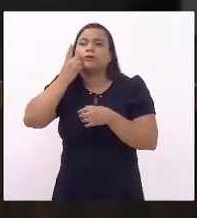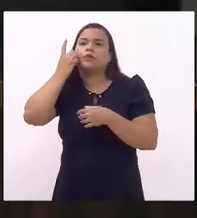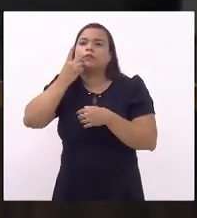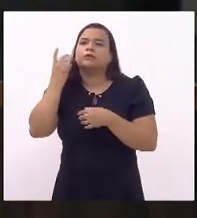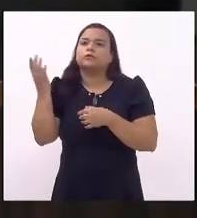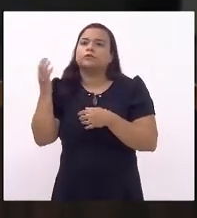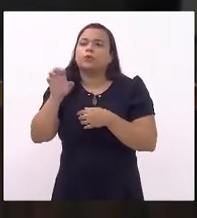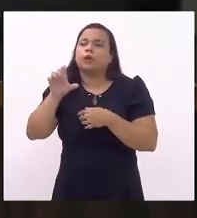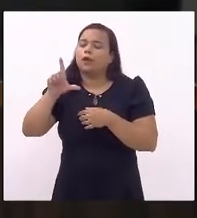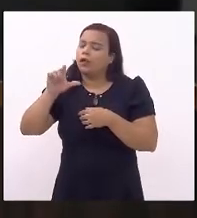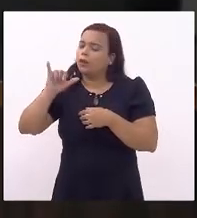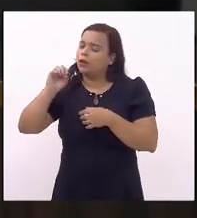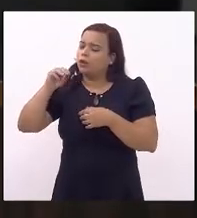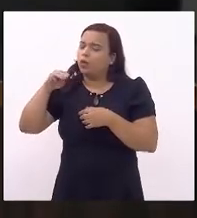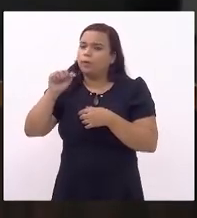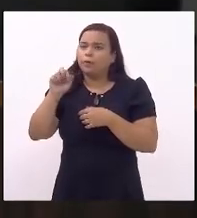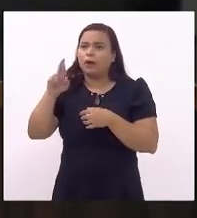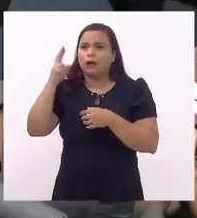Eleomar Coelho.